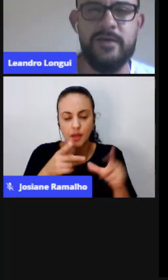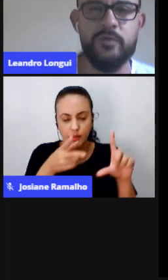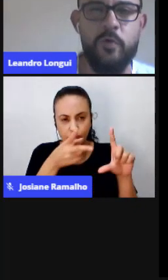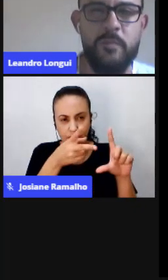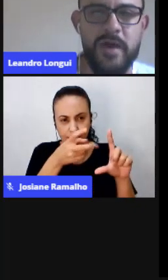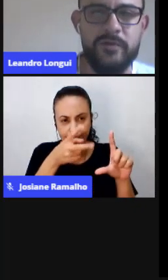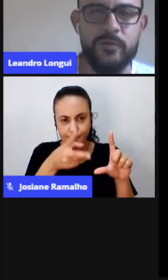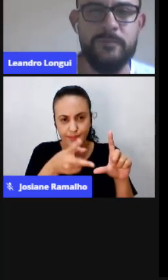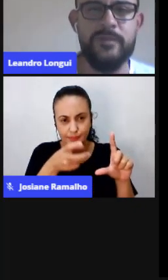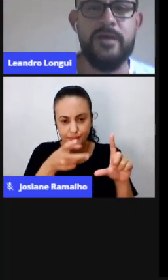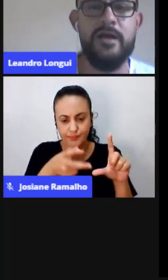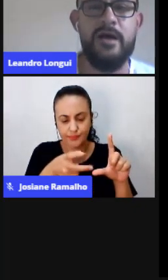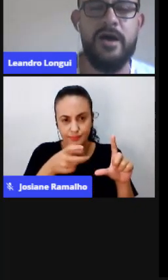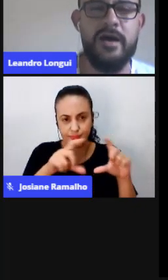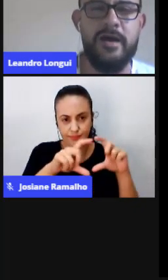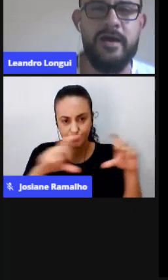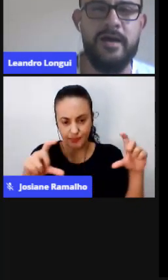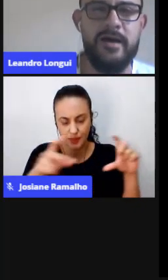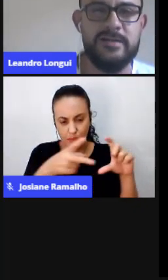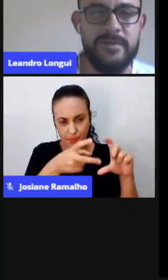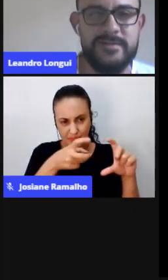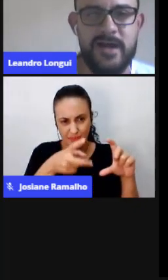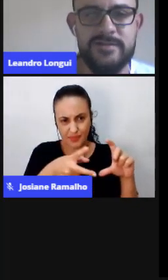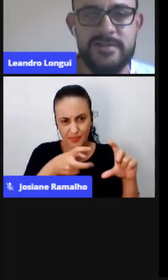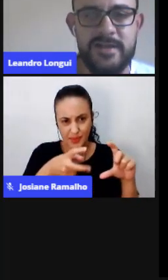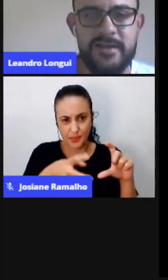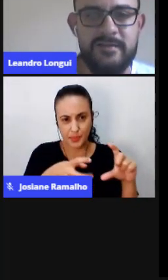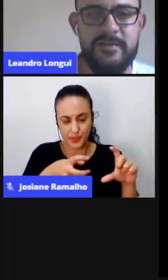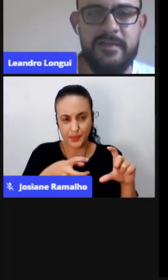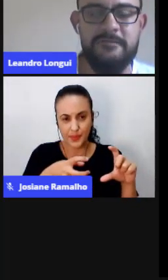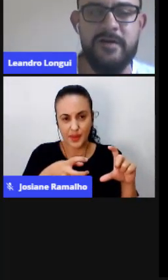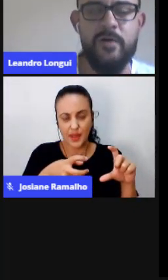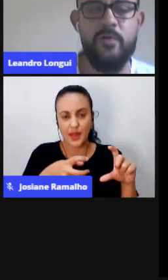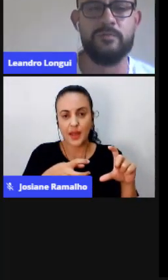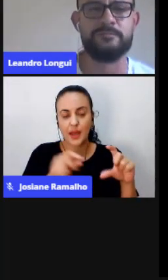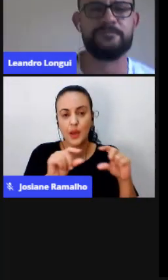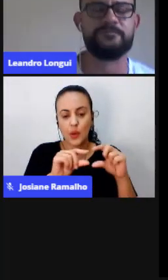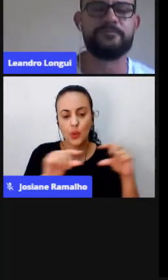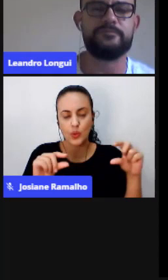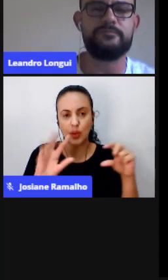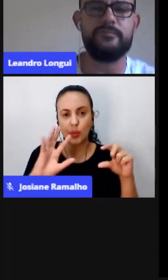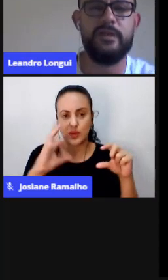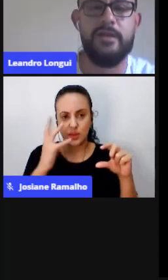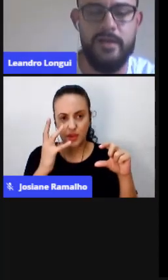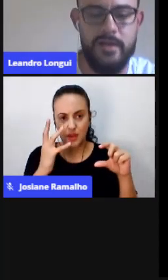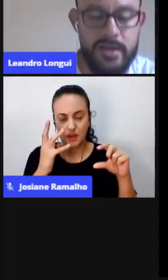temos no documento as passagens que vão